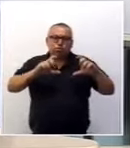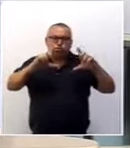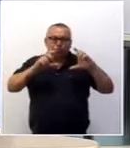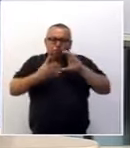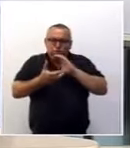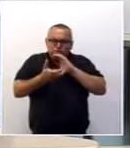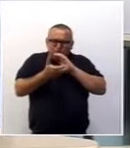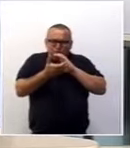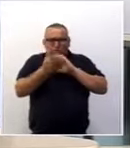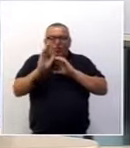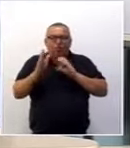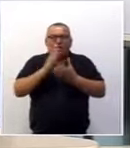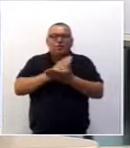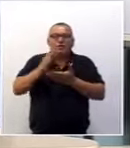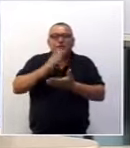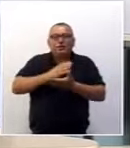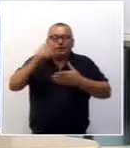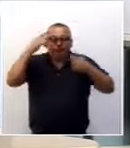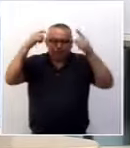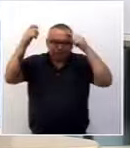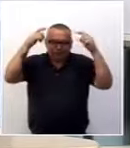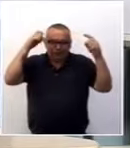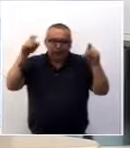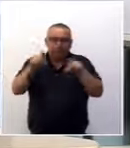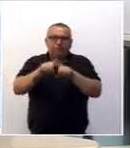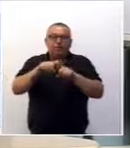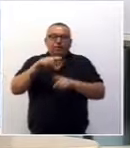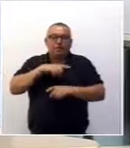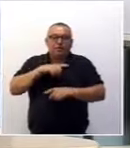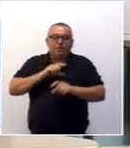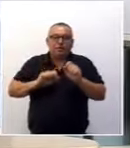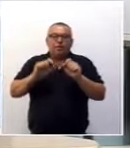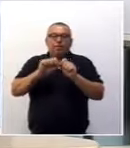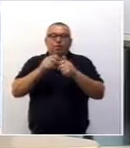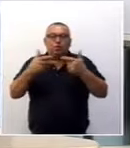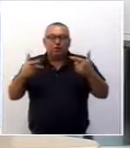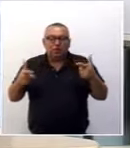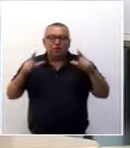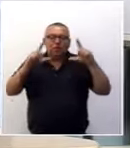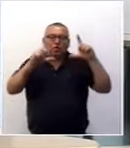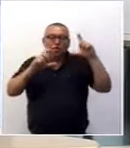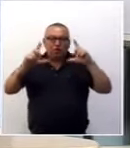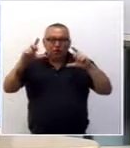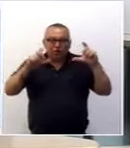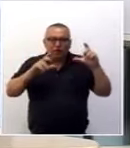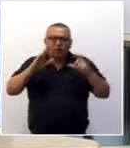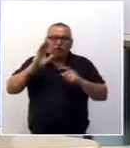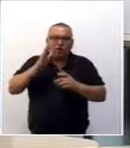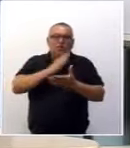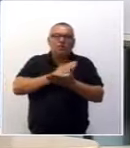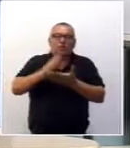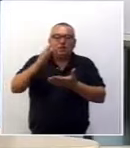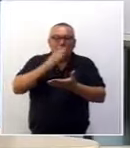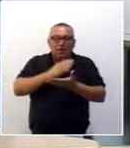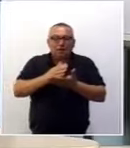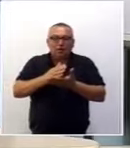ser as invenções que deram conta da produção da fotografia já começaram a